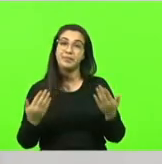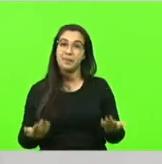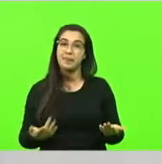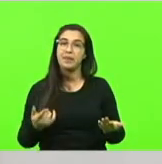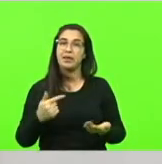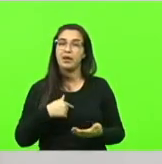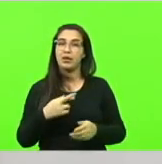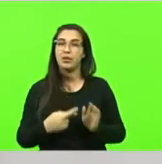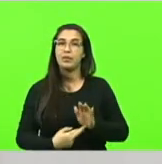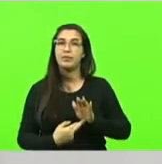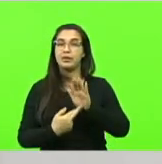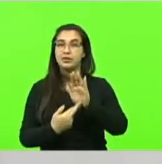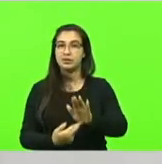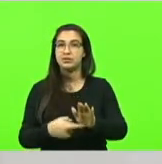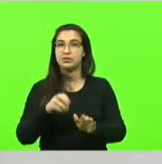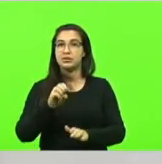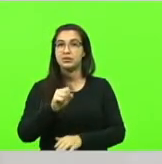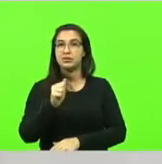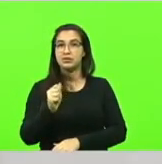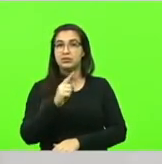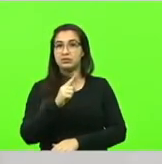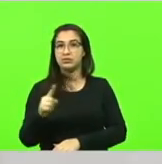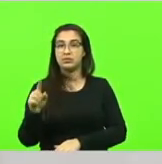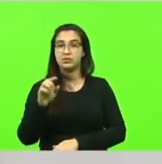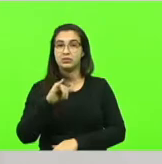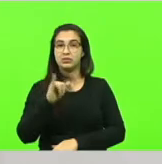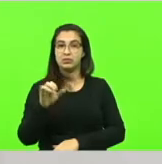São Joaquim, que pague,